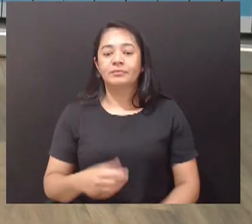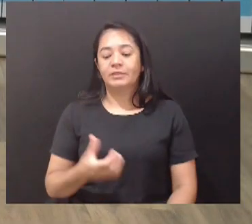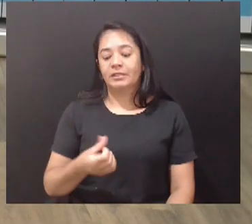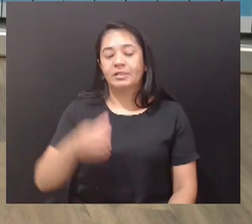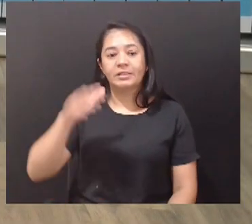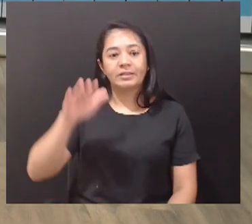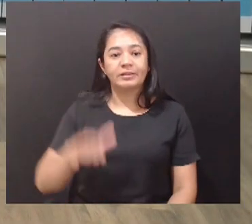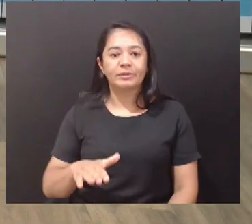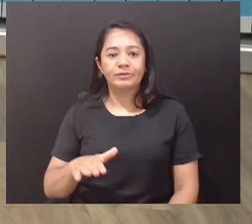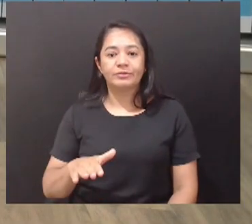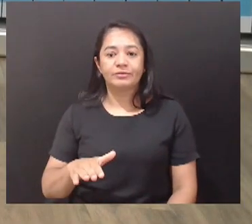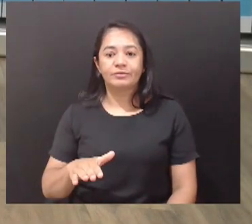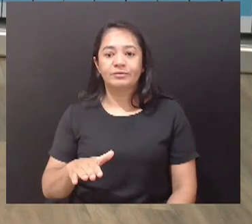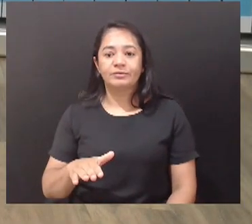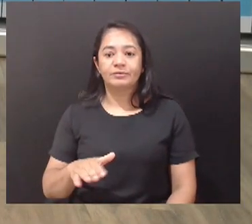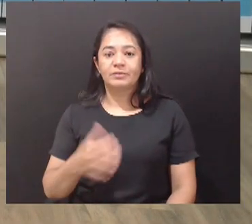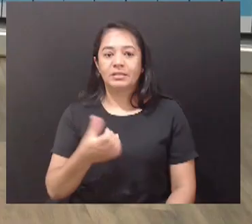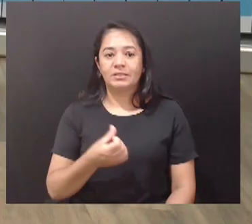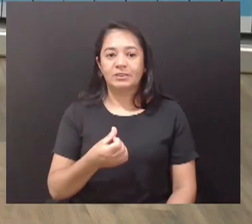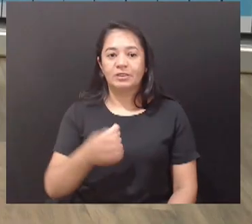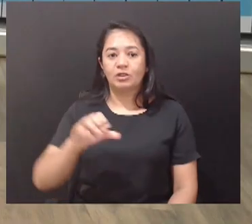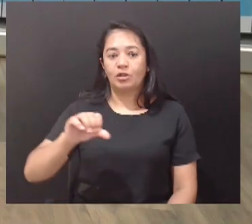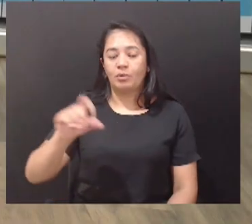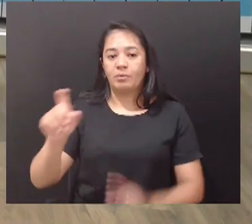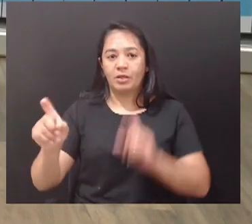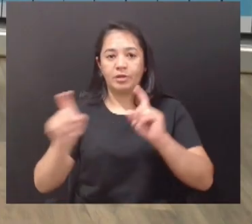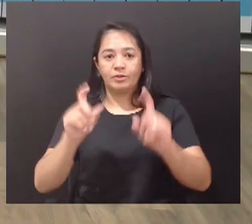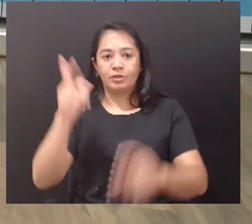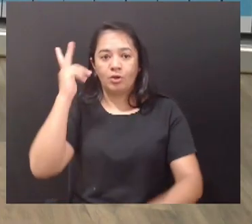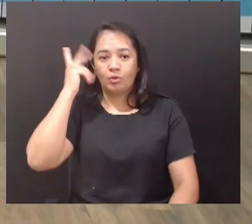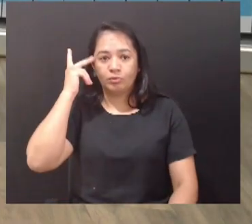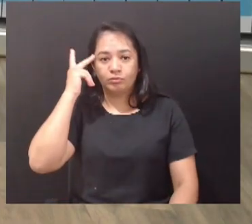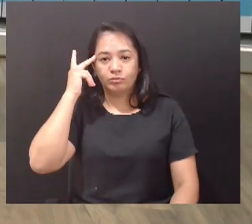a 69ª reunião ordinária com